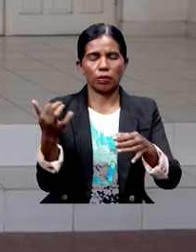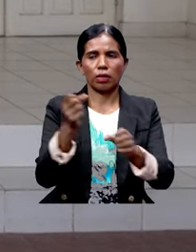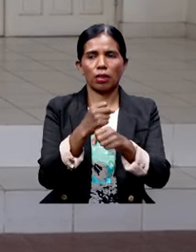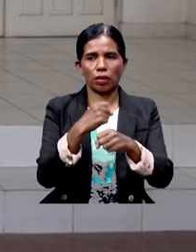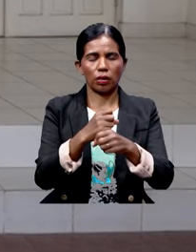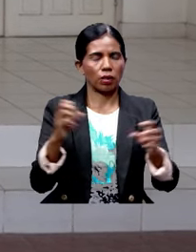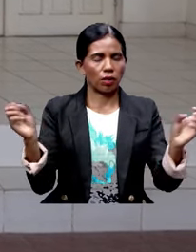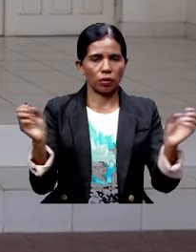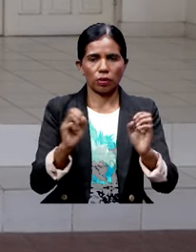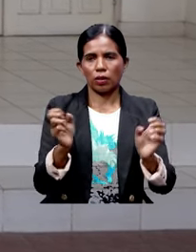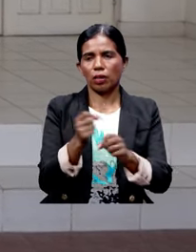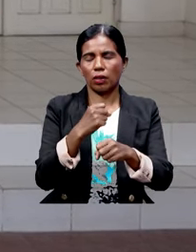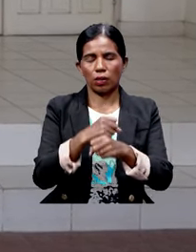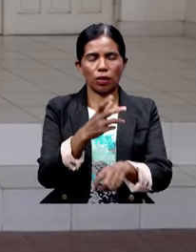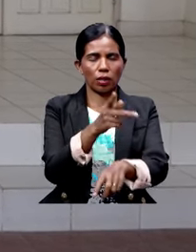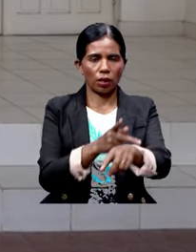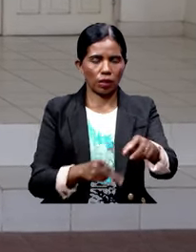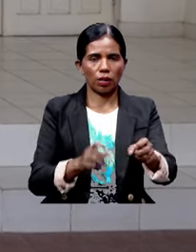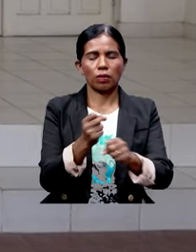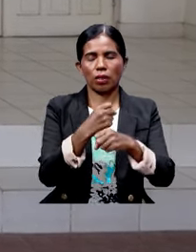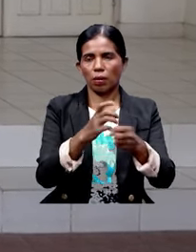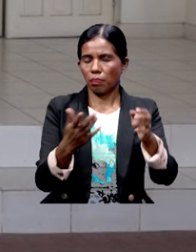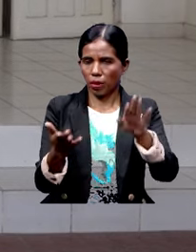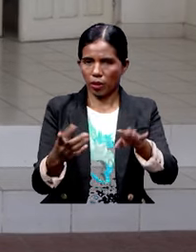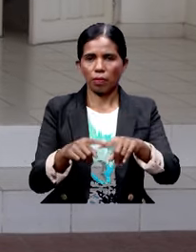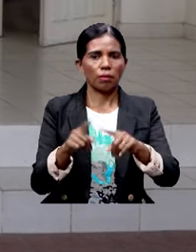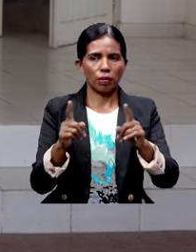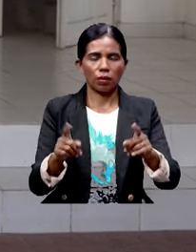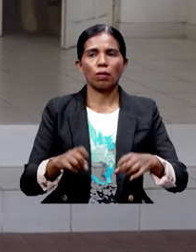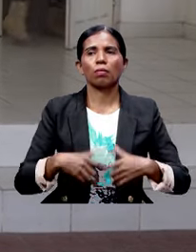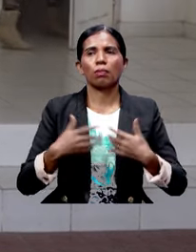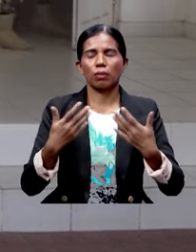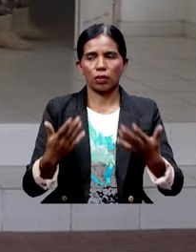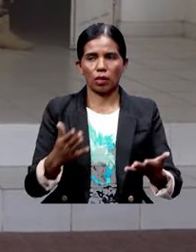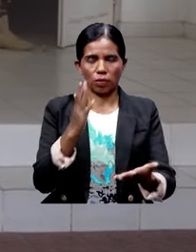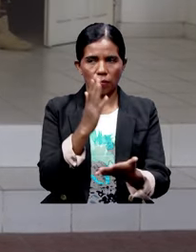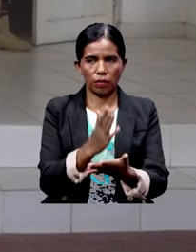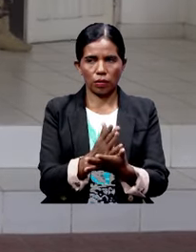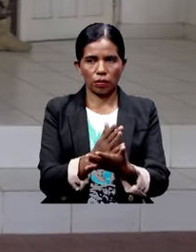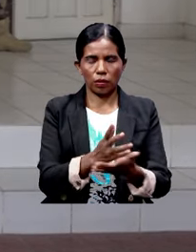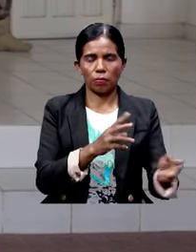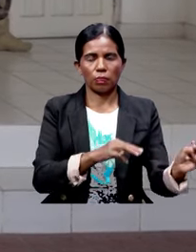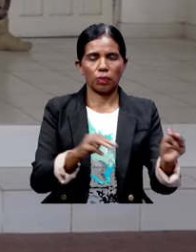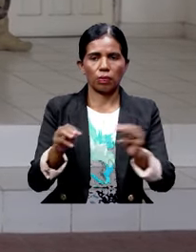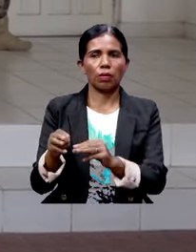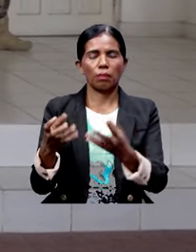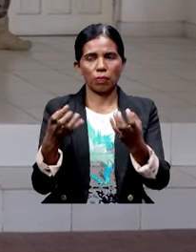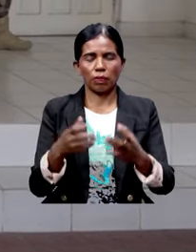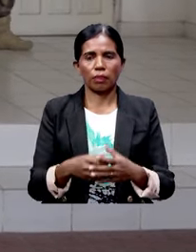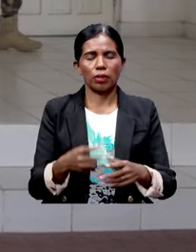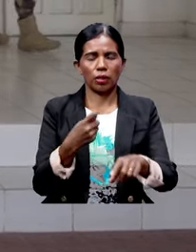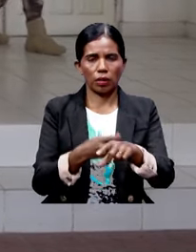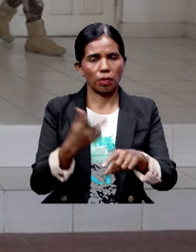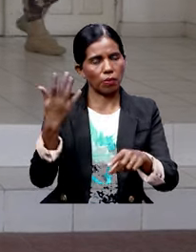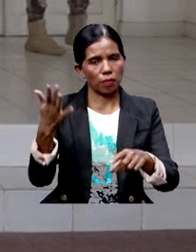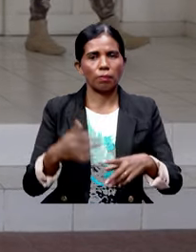significa ta tu halo kana ka tu armate mai be sa atu limita ninia movimento e a tempo na mama